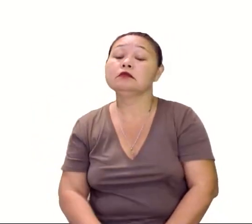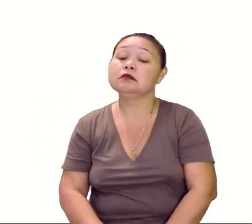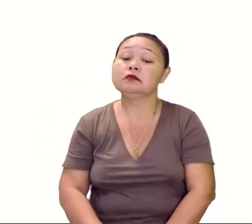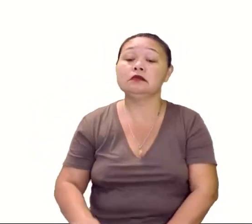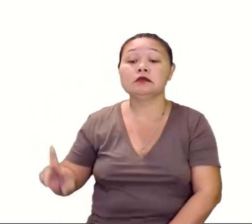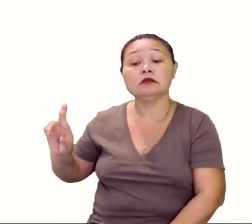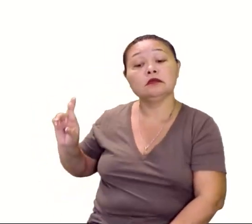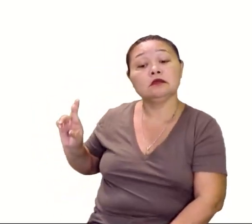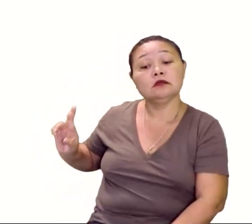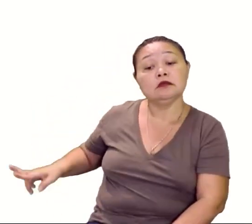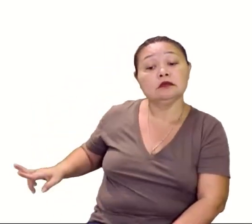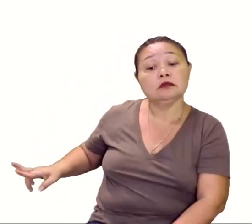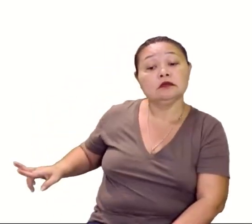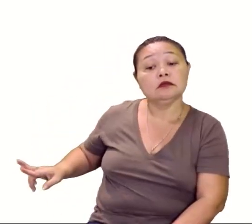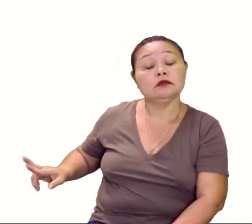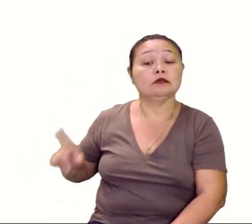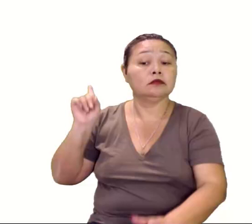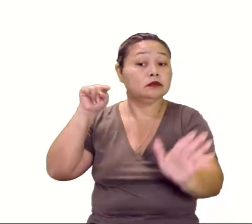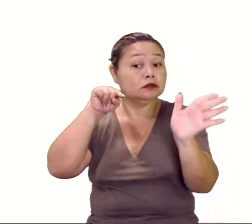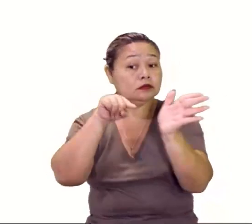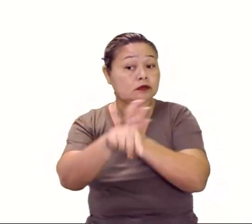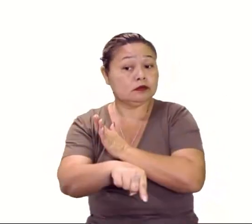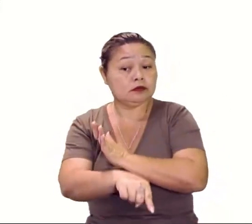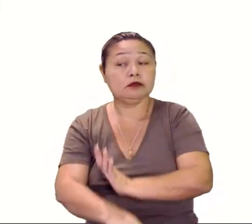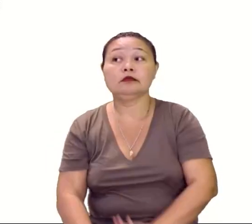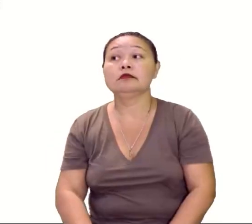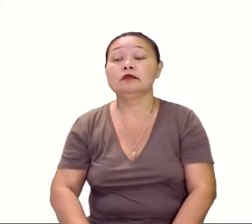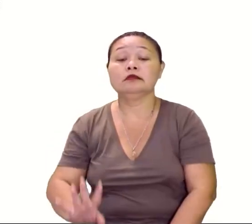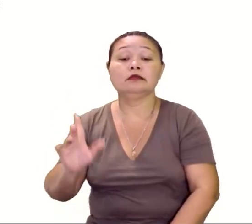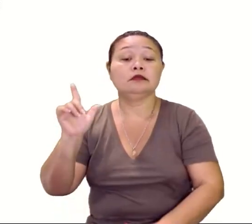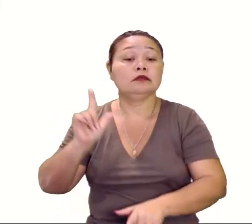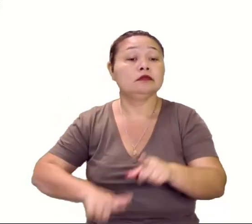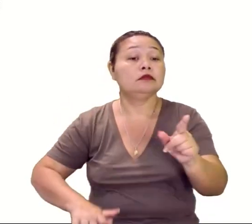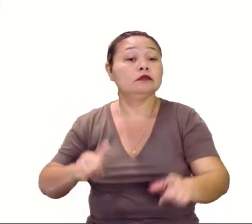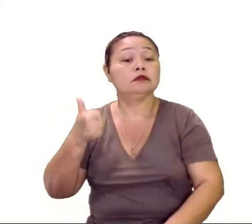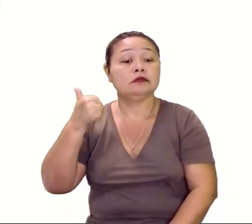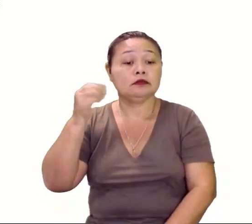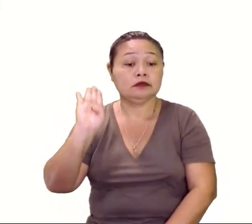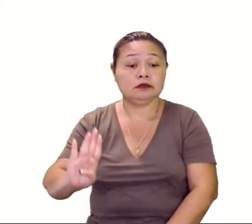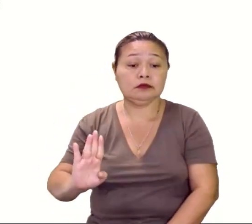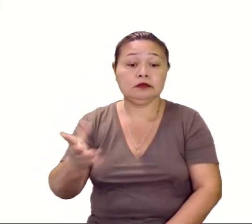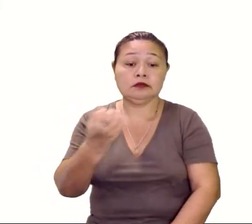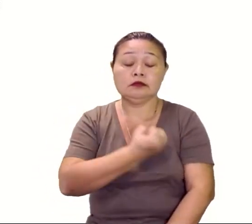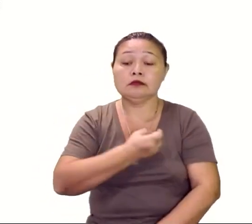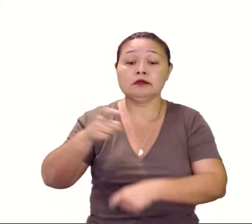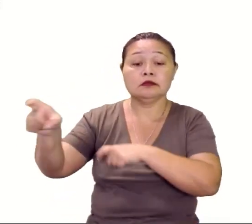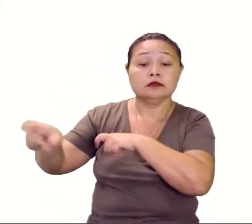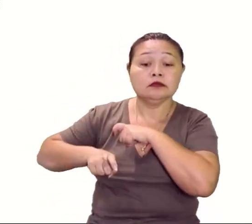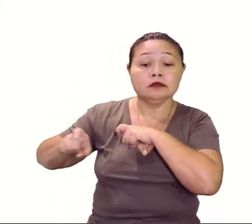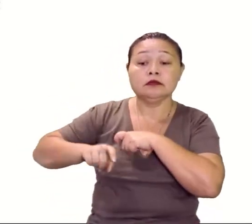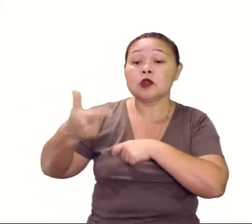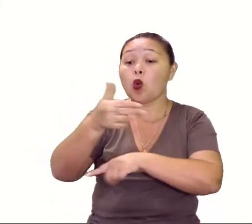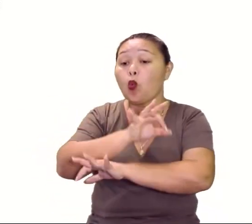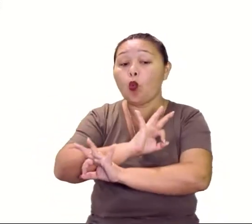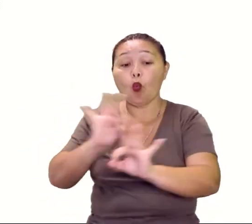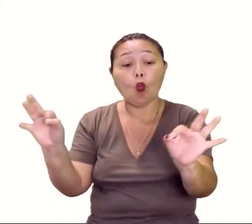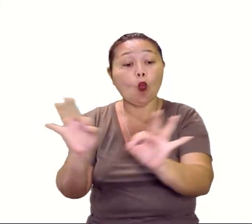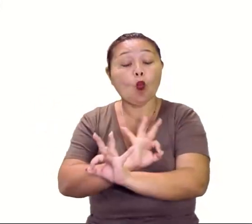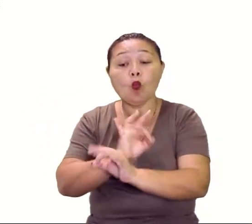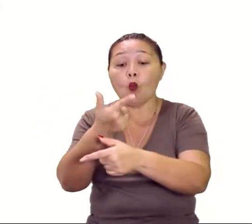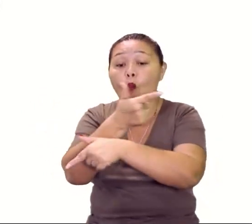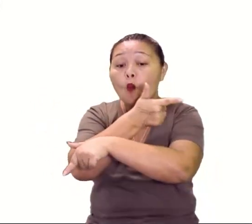460. Respondida a primeira pergunta. Vamos à letra B. O número de agricultores que não